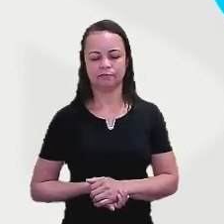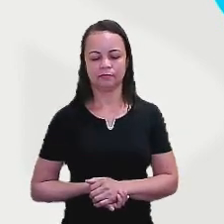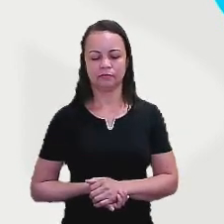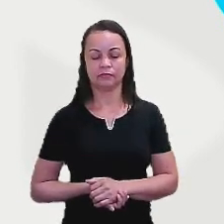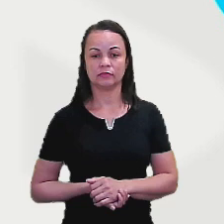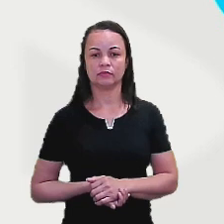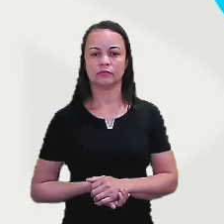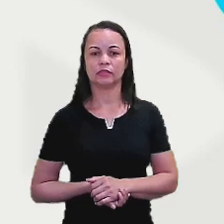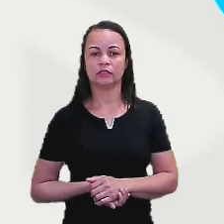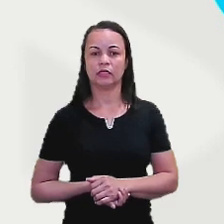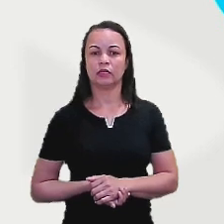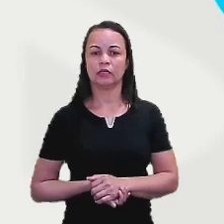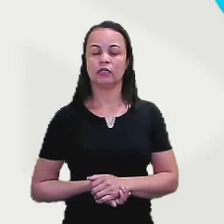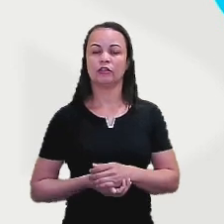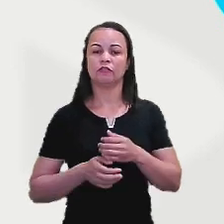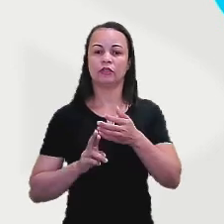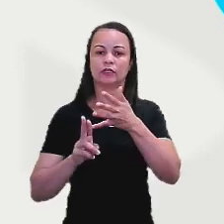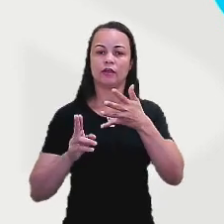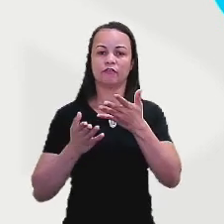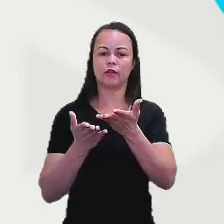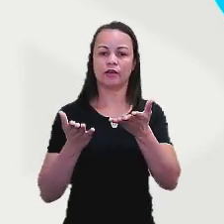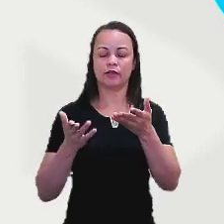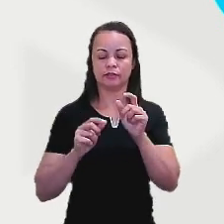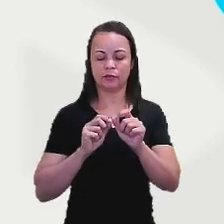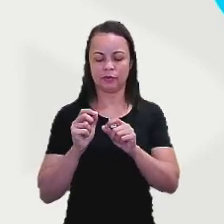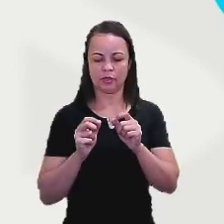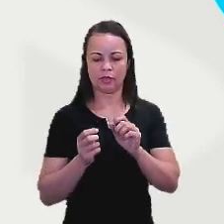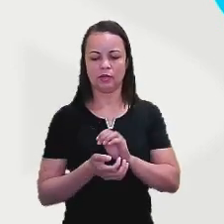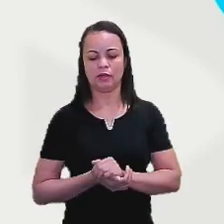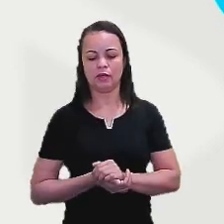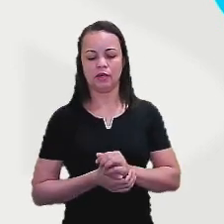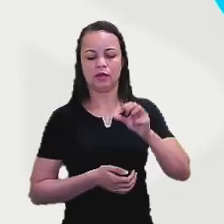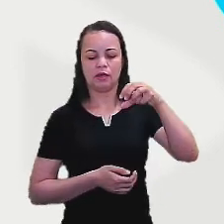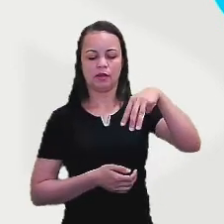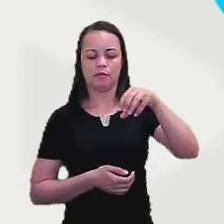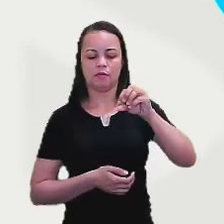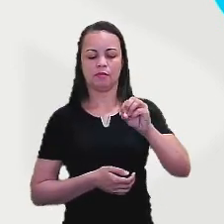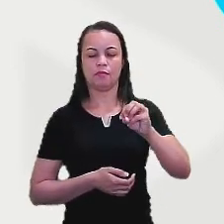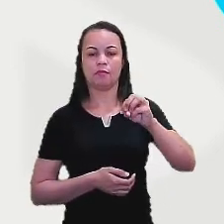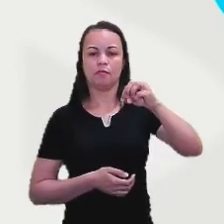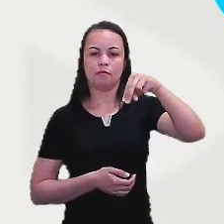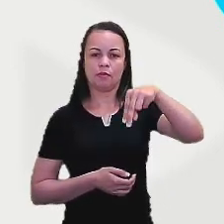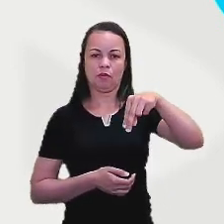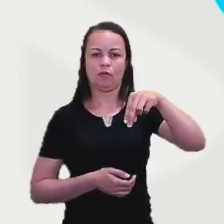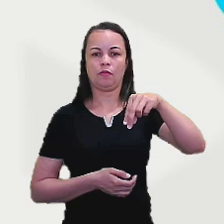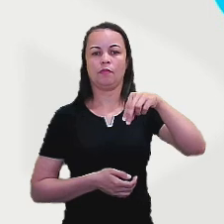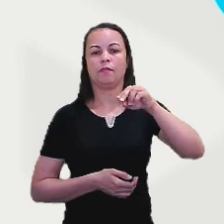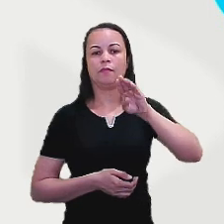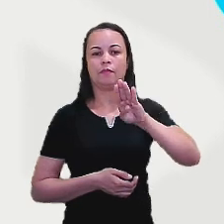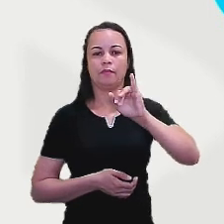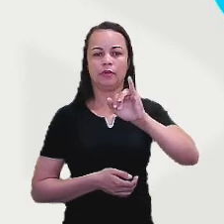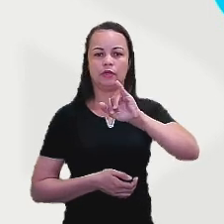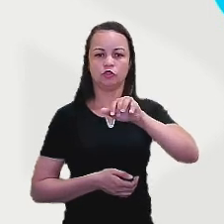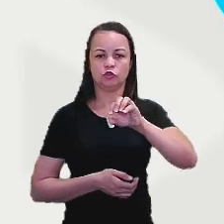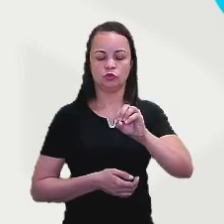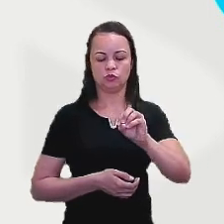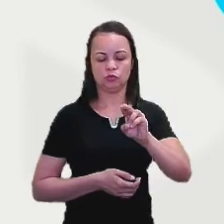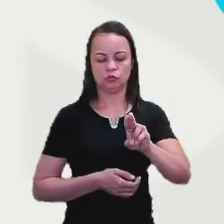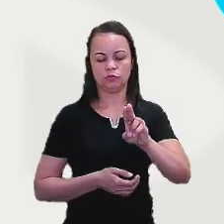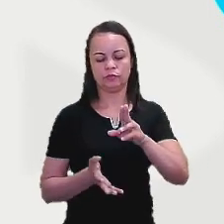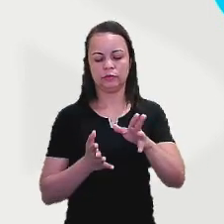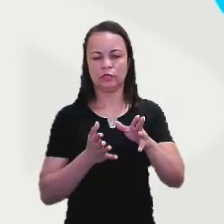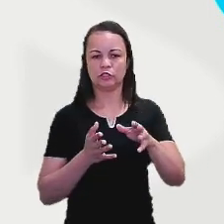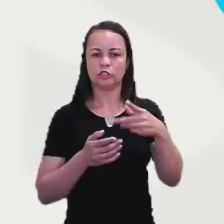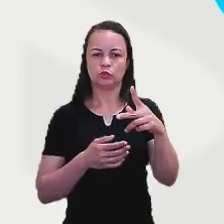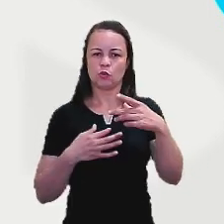e fazendo referência, ó, Mon Bijou deixa sua roupa uma perfeita obra-prima.